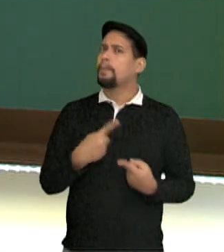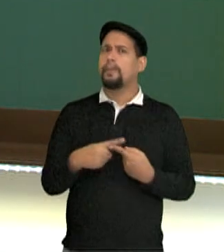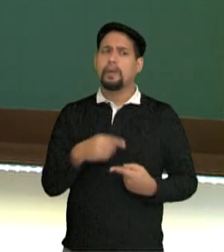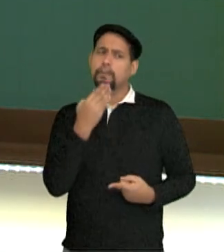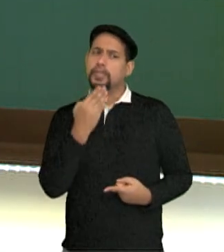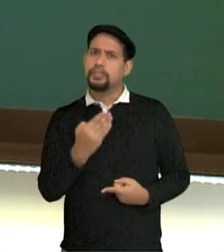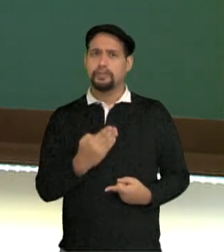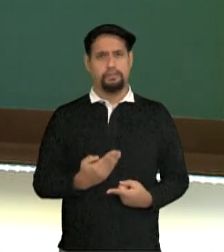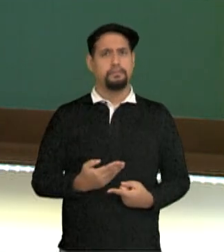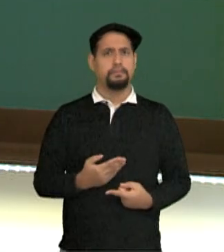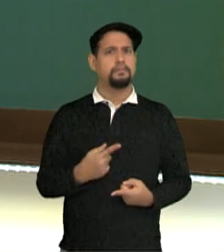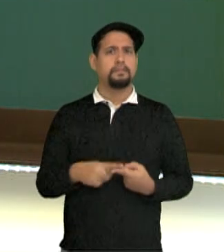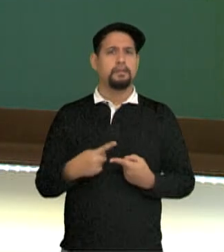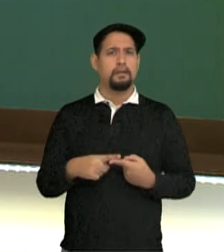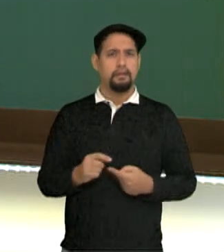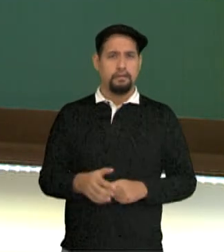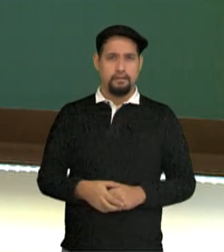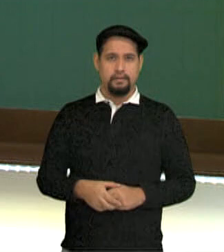pedido, será?